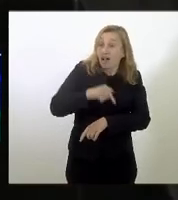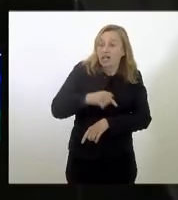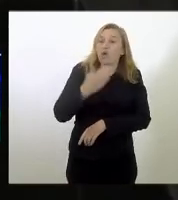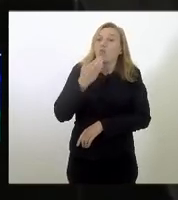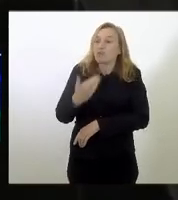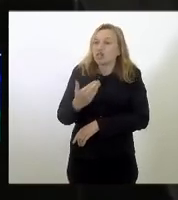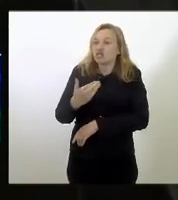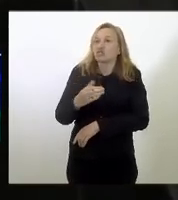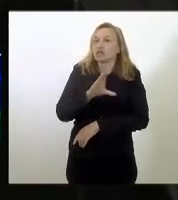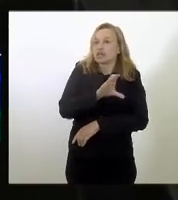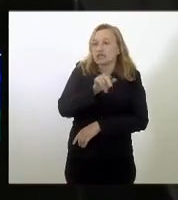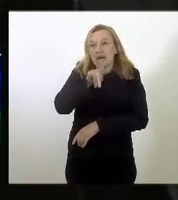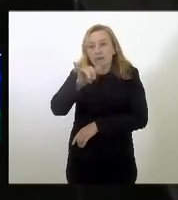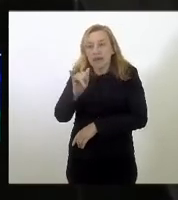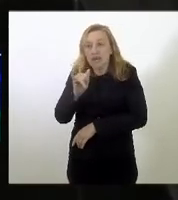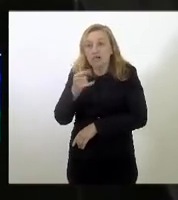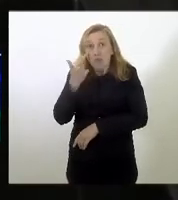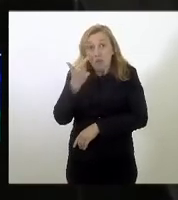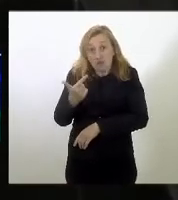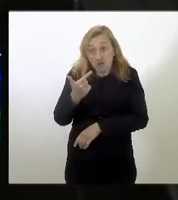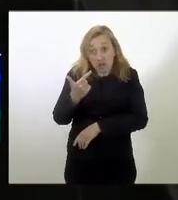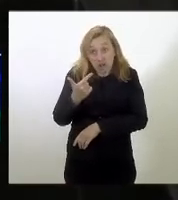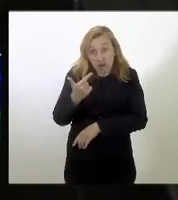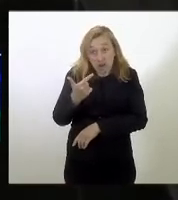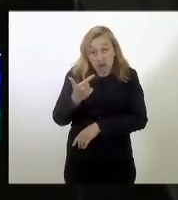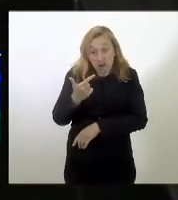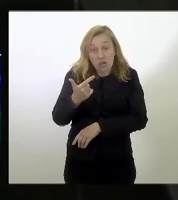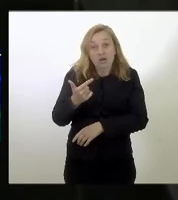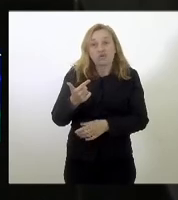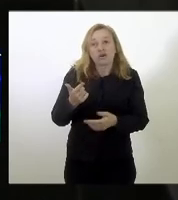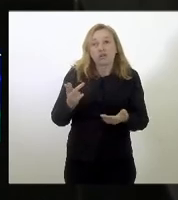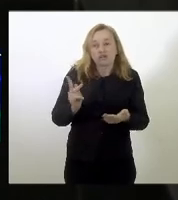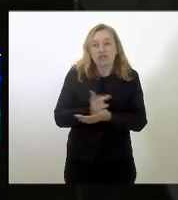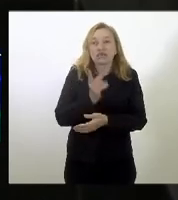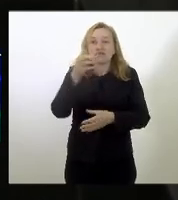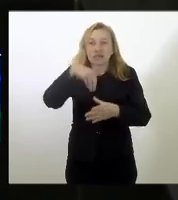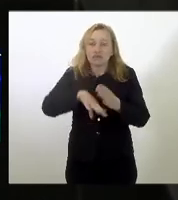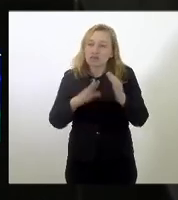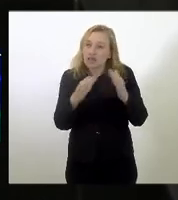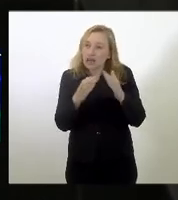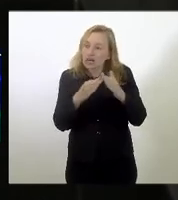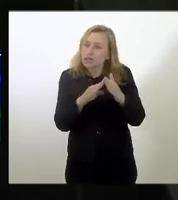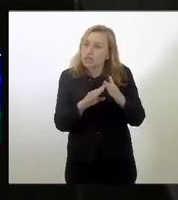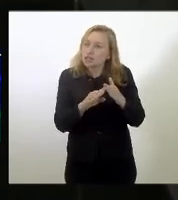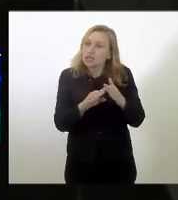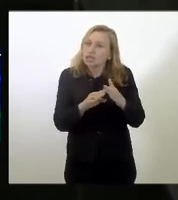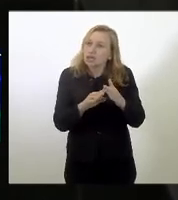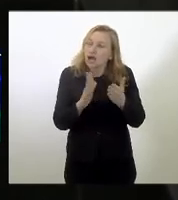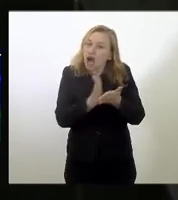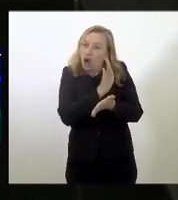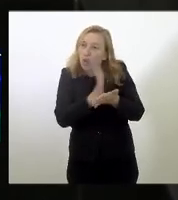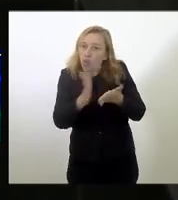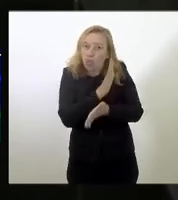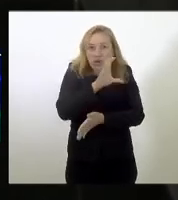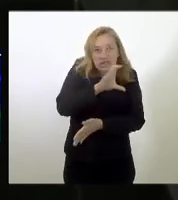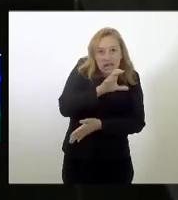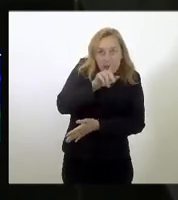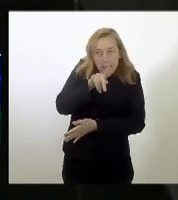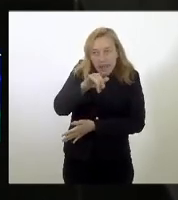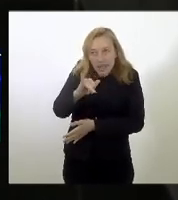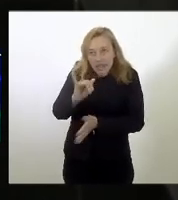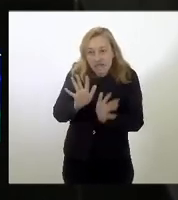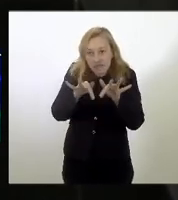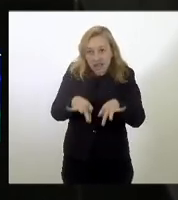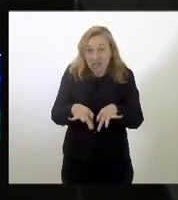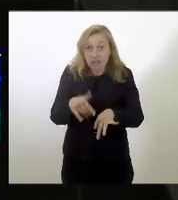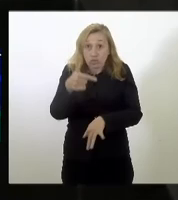pedido dessa CPI, vamos ver os trâmites dentro dessa casa, e assim que alguma CPI acabar, porque